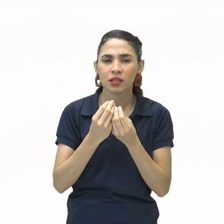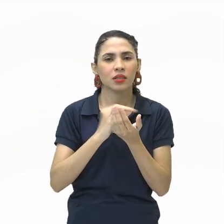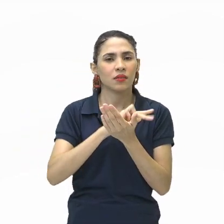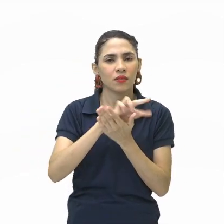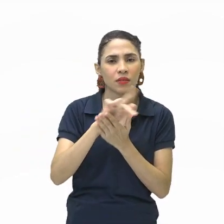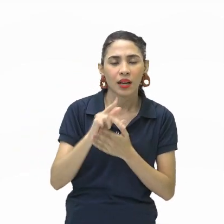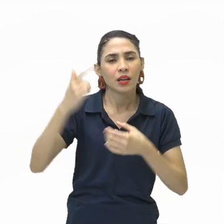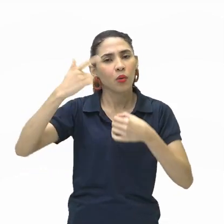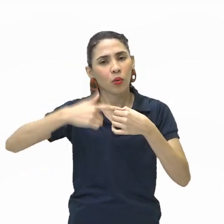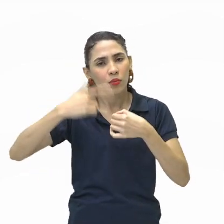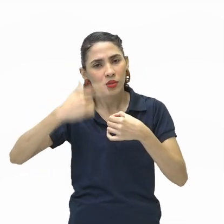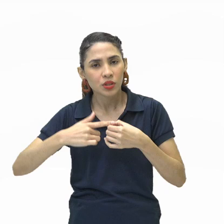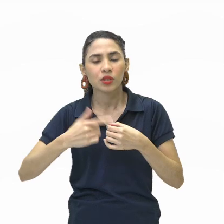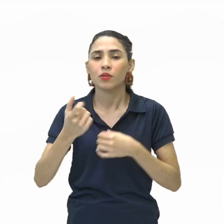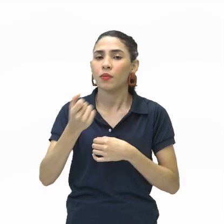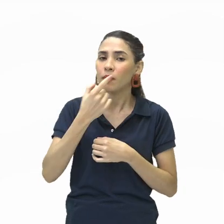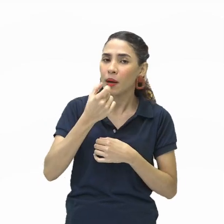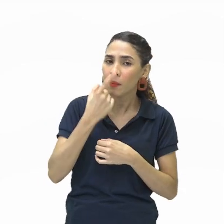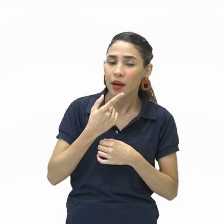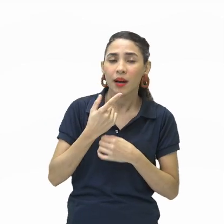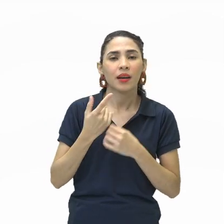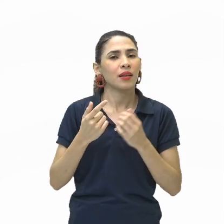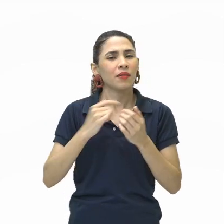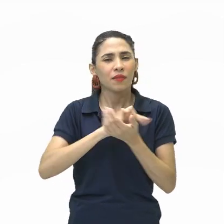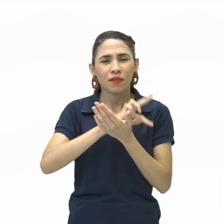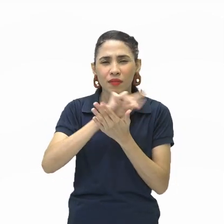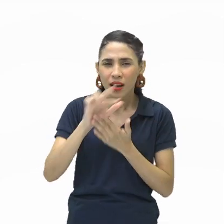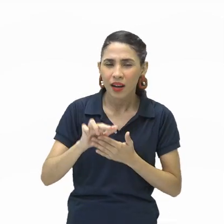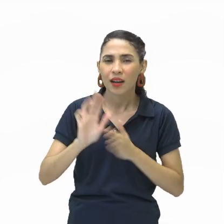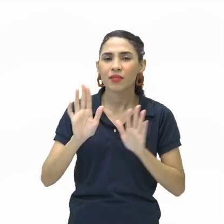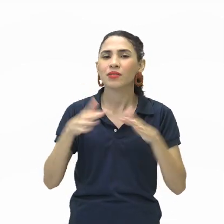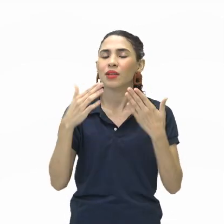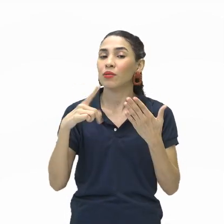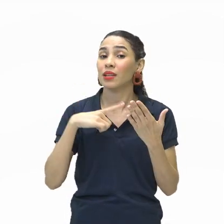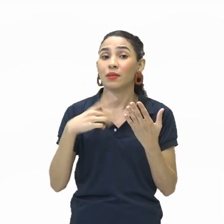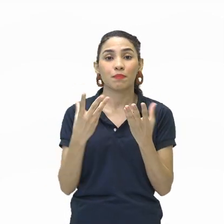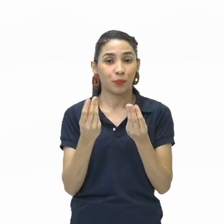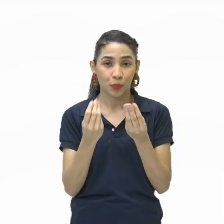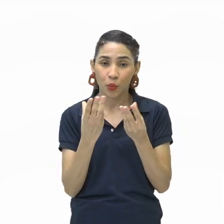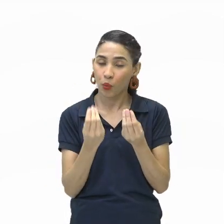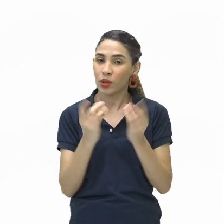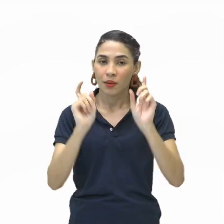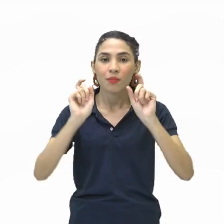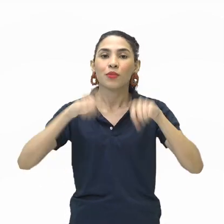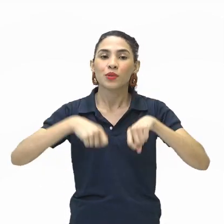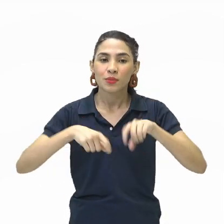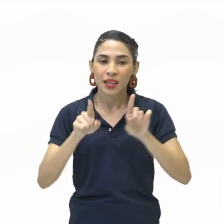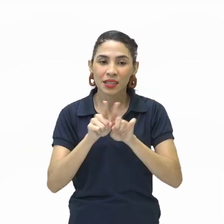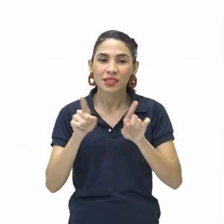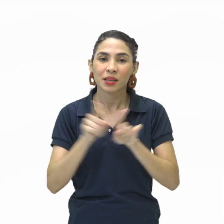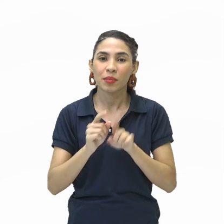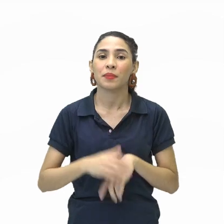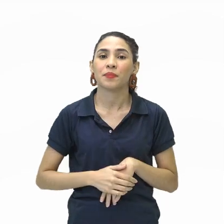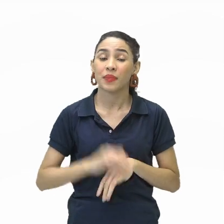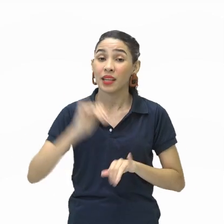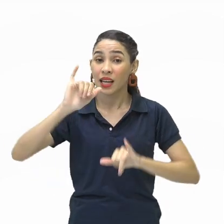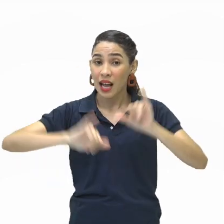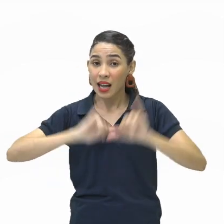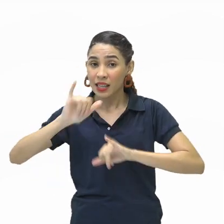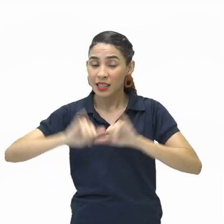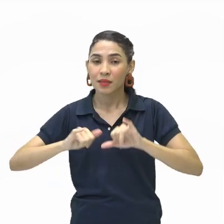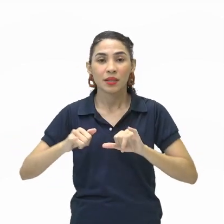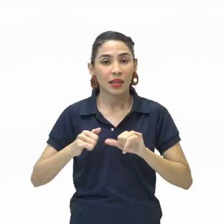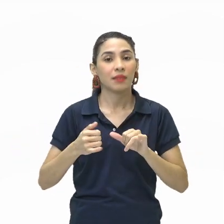de combustíveis, farmacêutico, têxteis, né? Então, a gente tem um monte aí de possibilidades em que a química